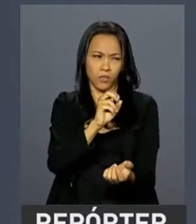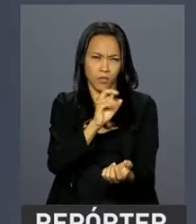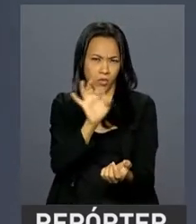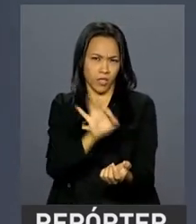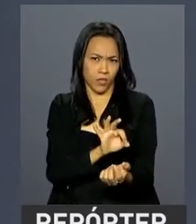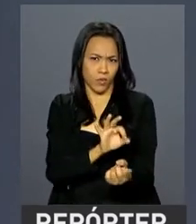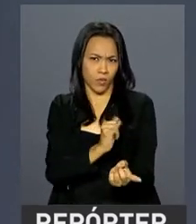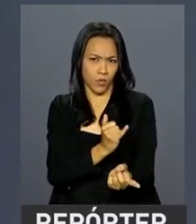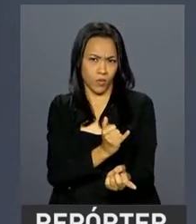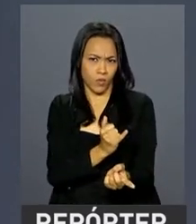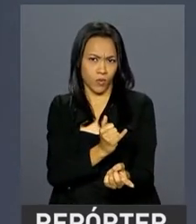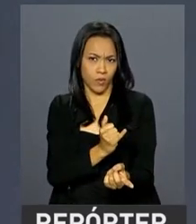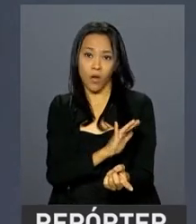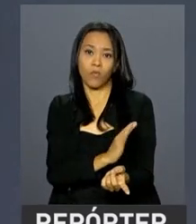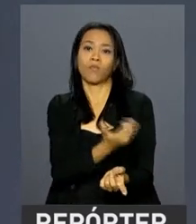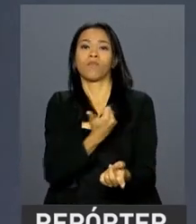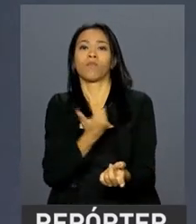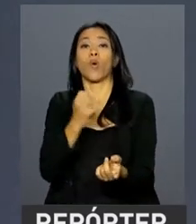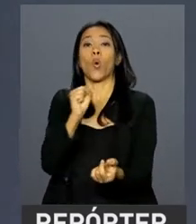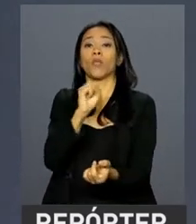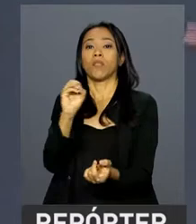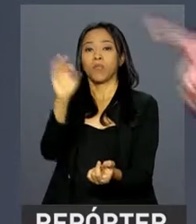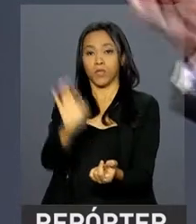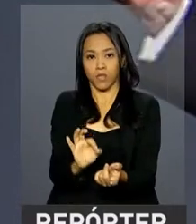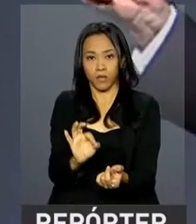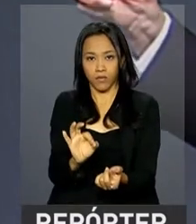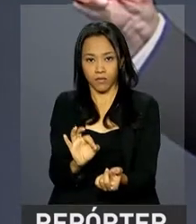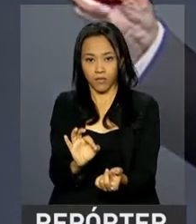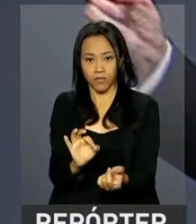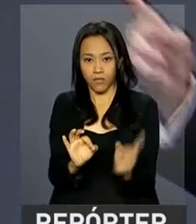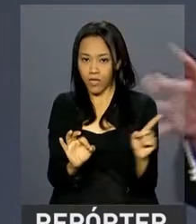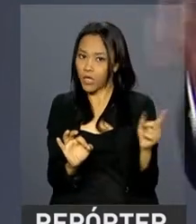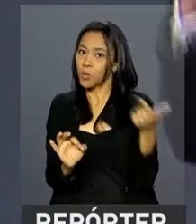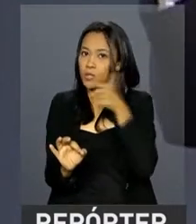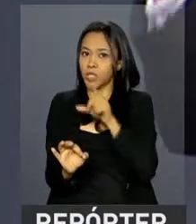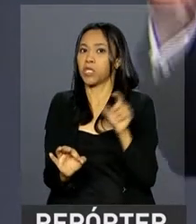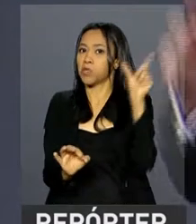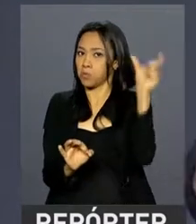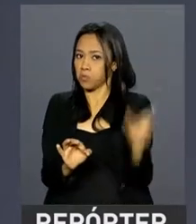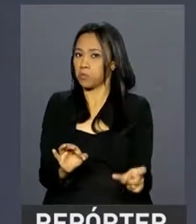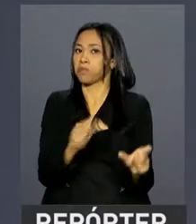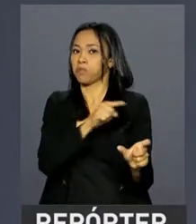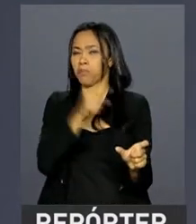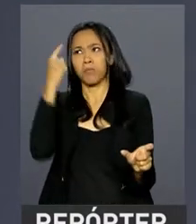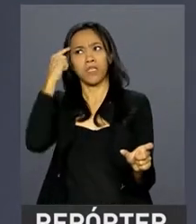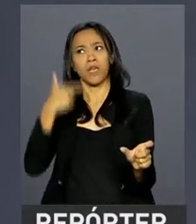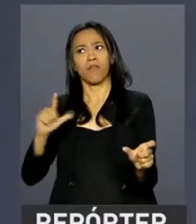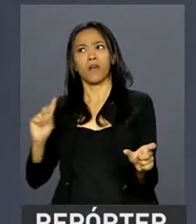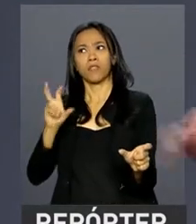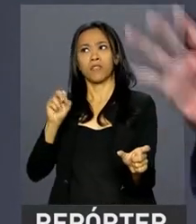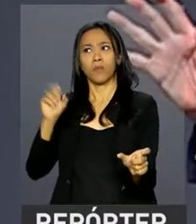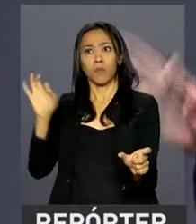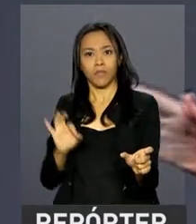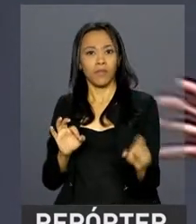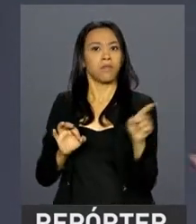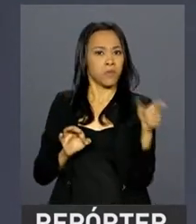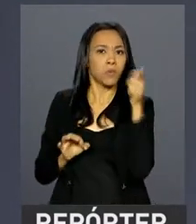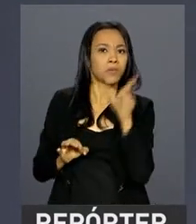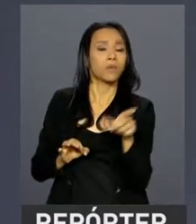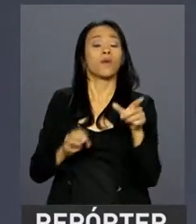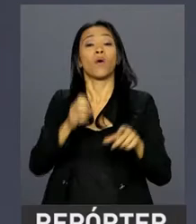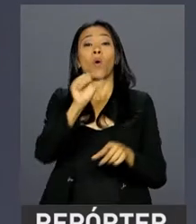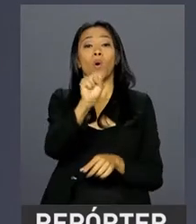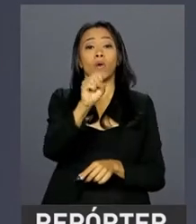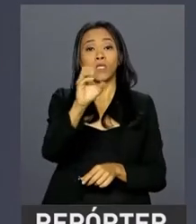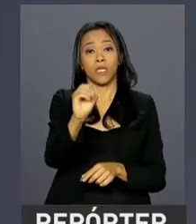50%, 80%. 80%. Foi o Paulo que conseguiu, porque nós pensávamos 50%. Né?